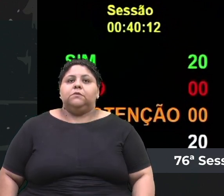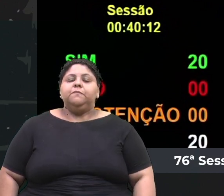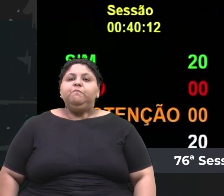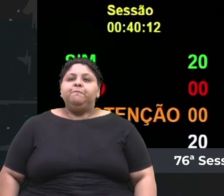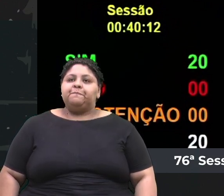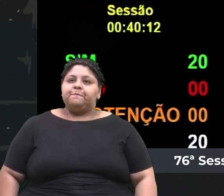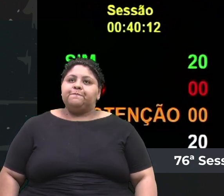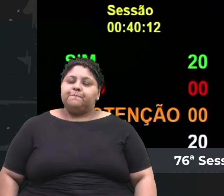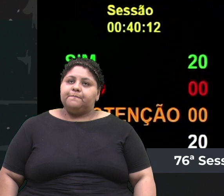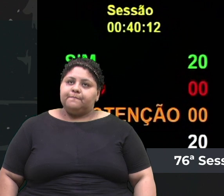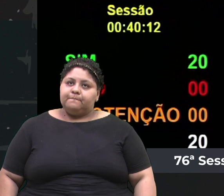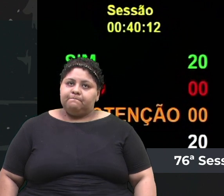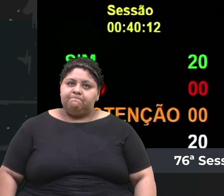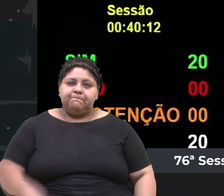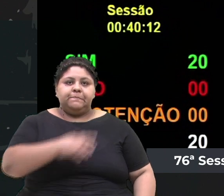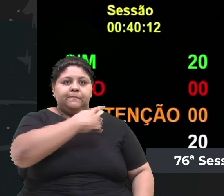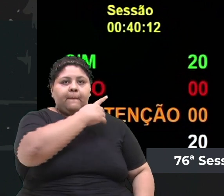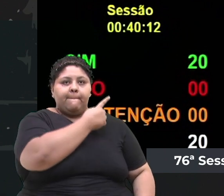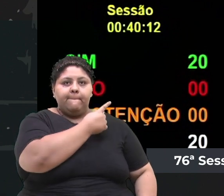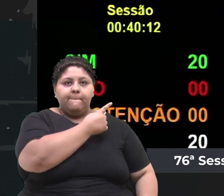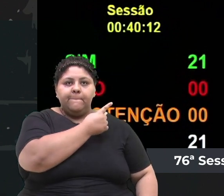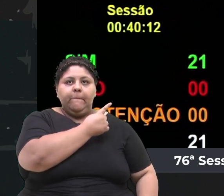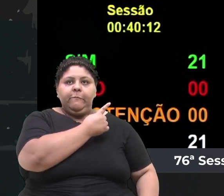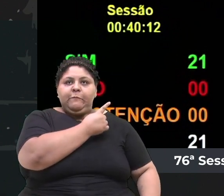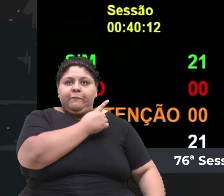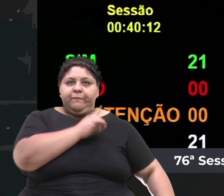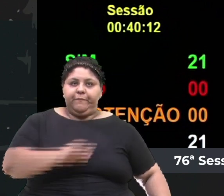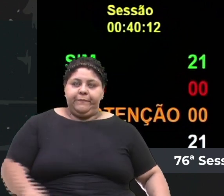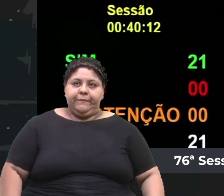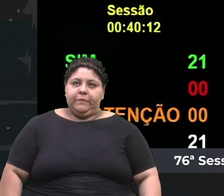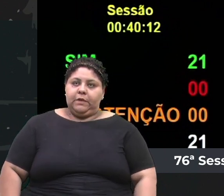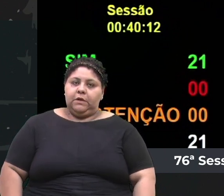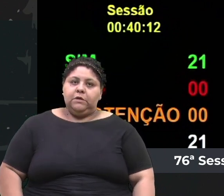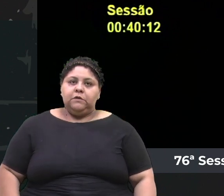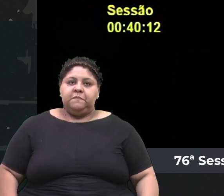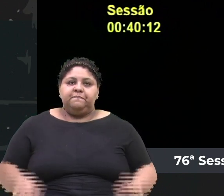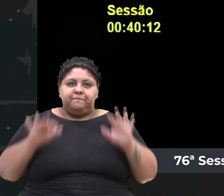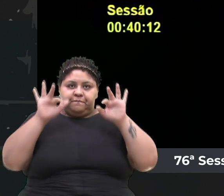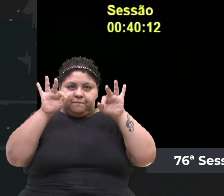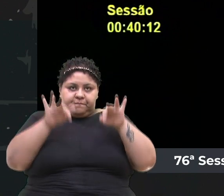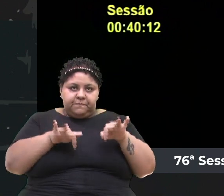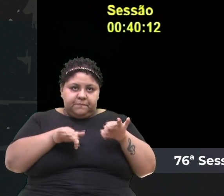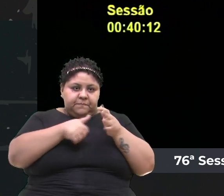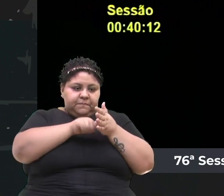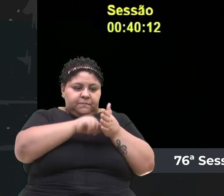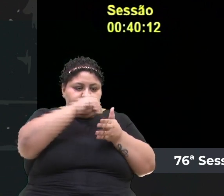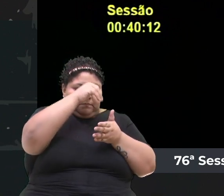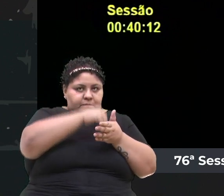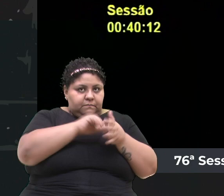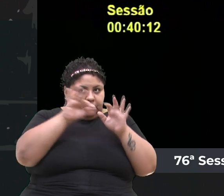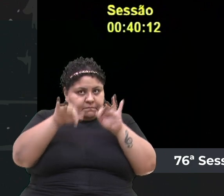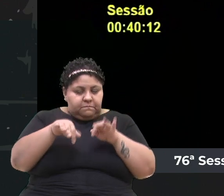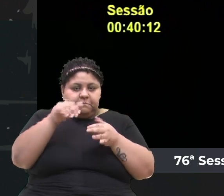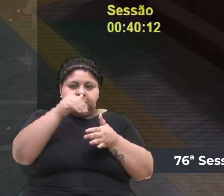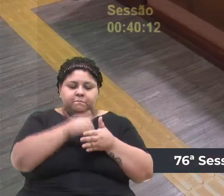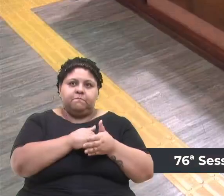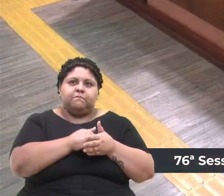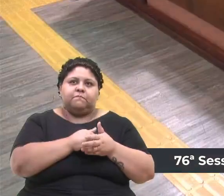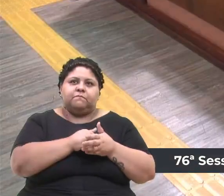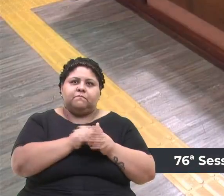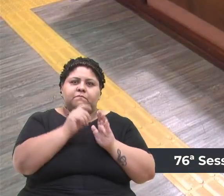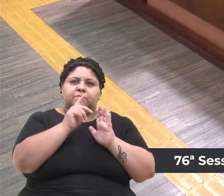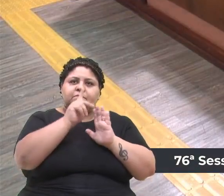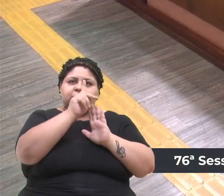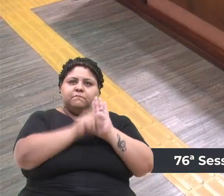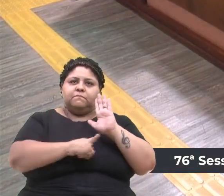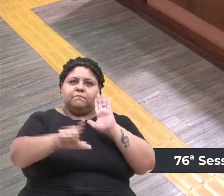Vota sim. Voto sim, senhor presidente. Clóvis Xuxa vota sim. É encerrado o registro dos votos, encerrada a votação,